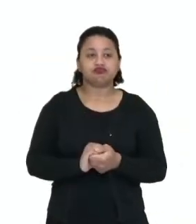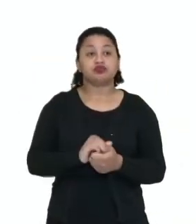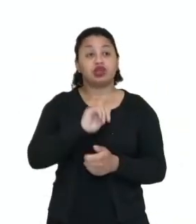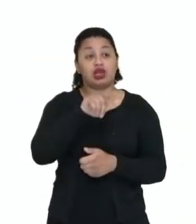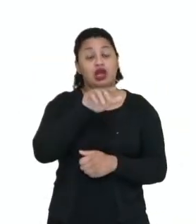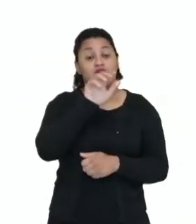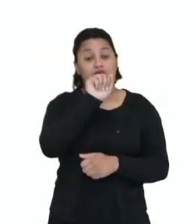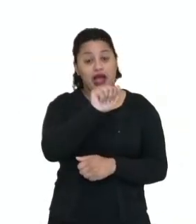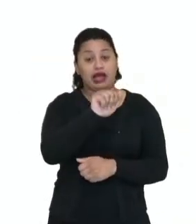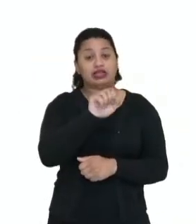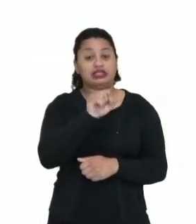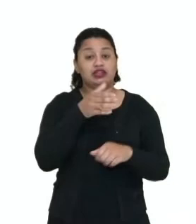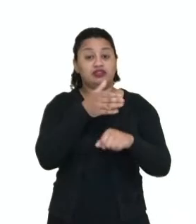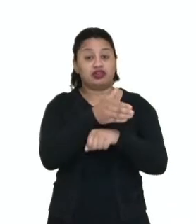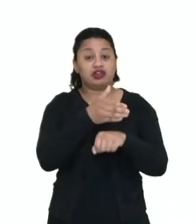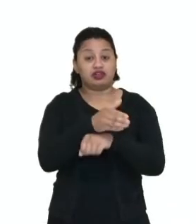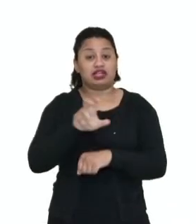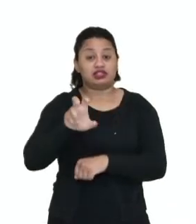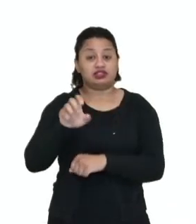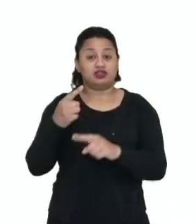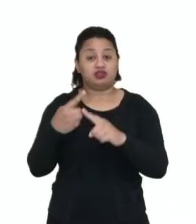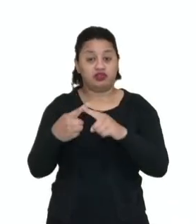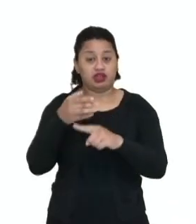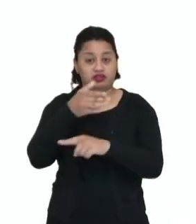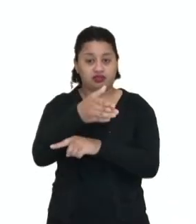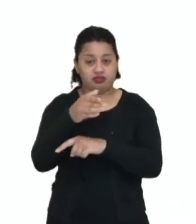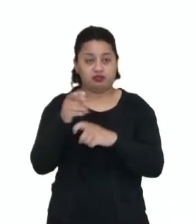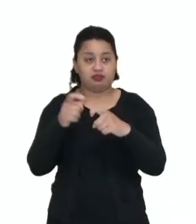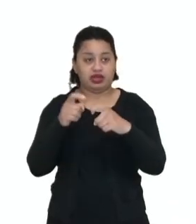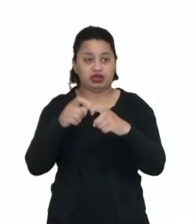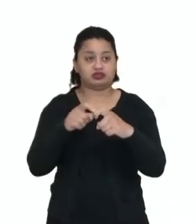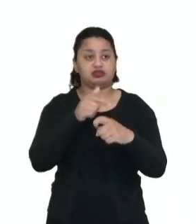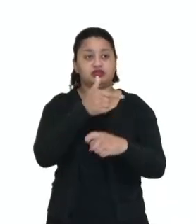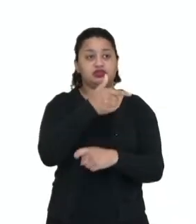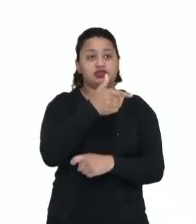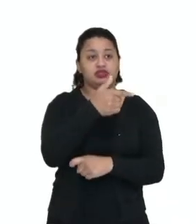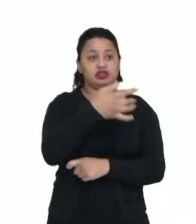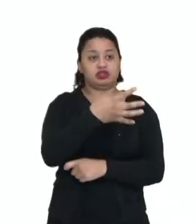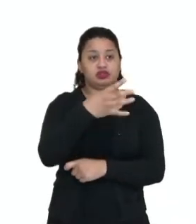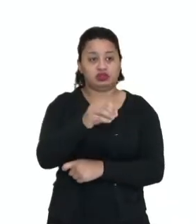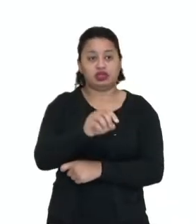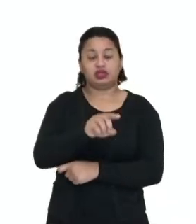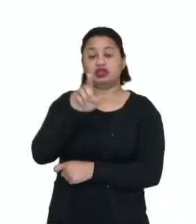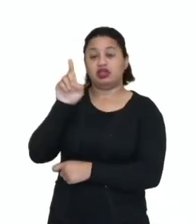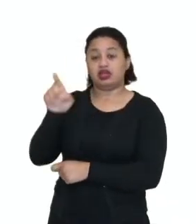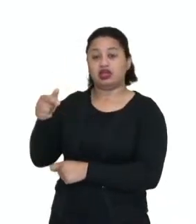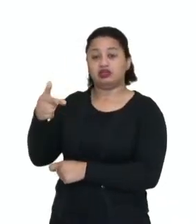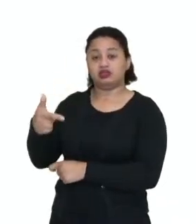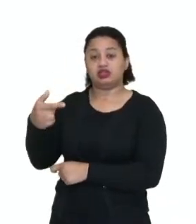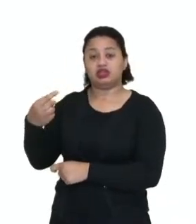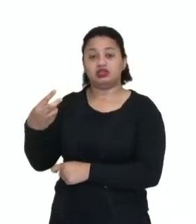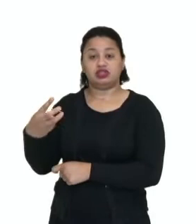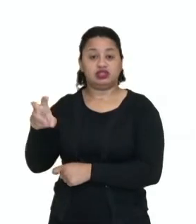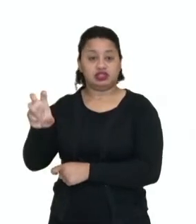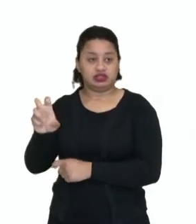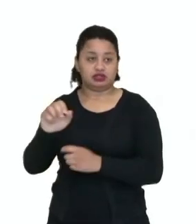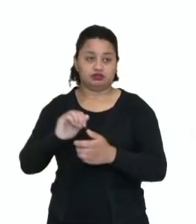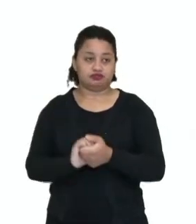plano B, ele vai gastar R$235. 6 consultas,